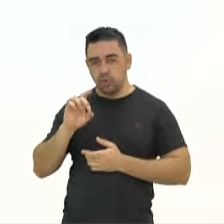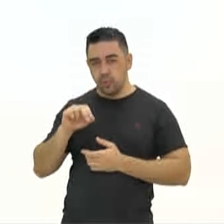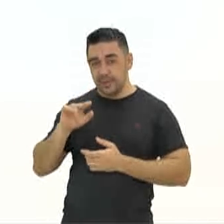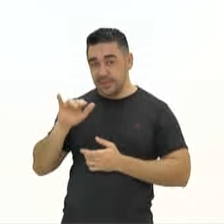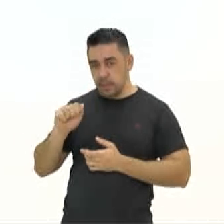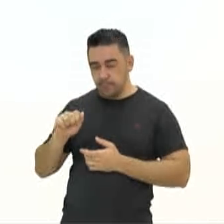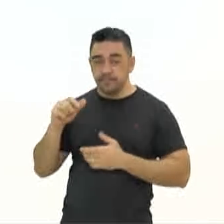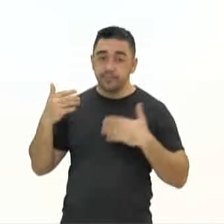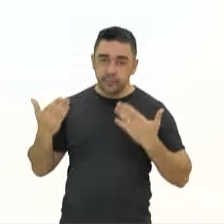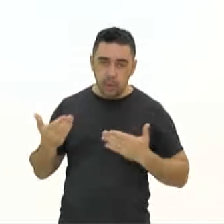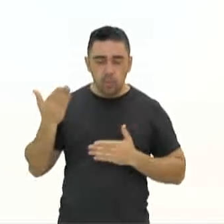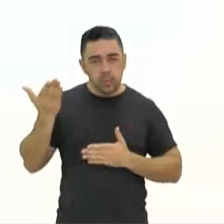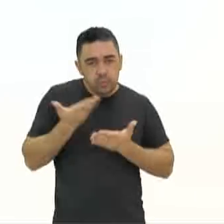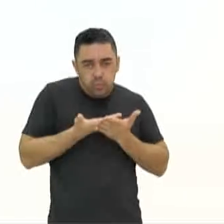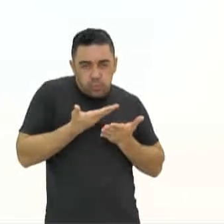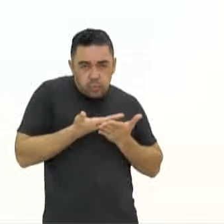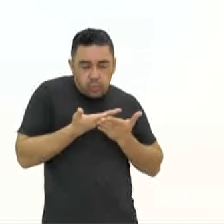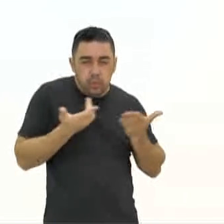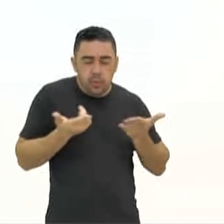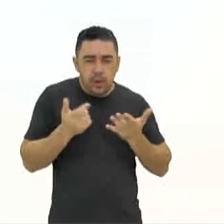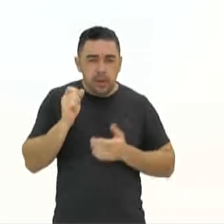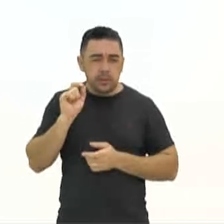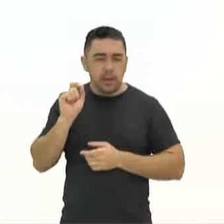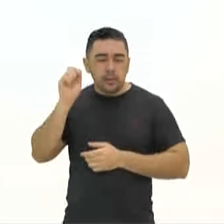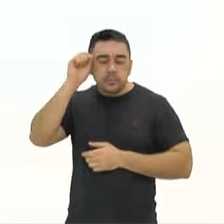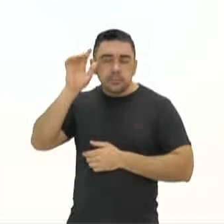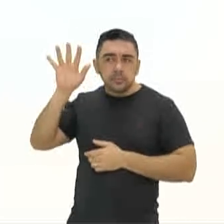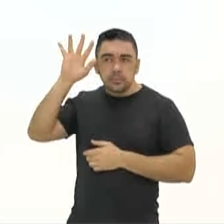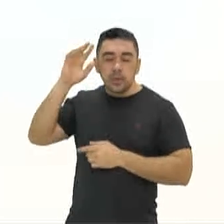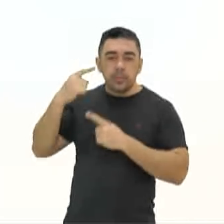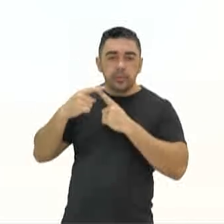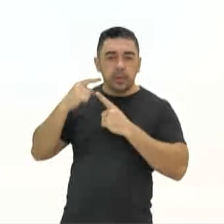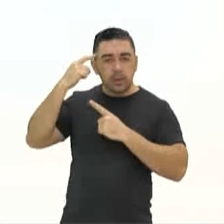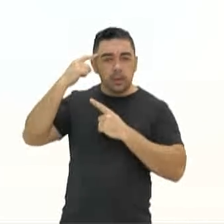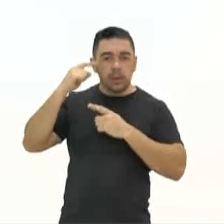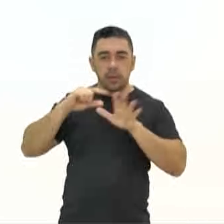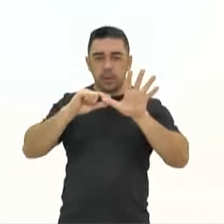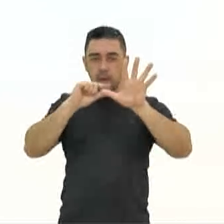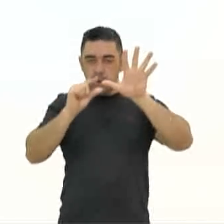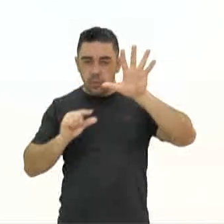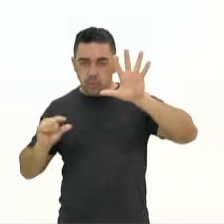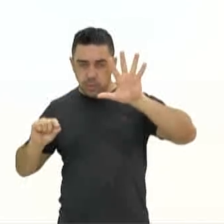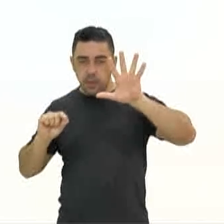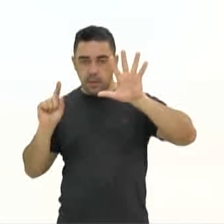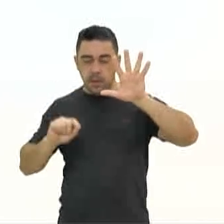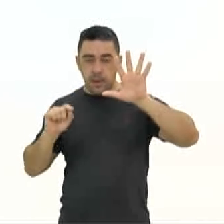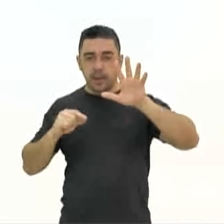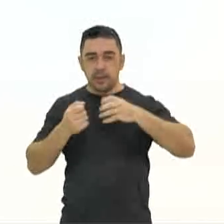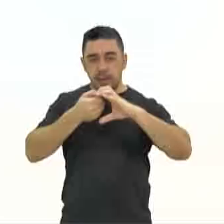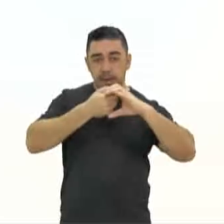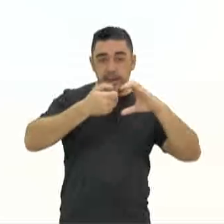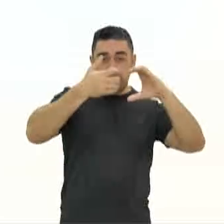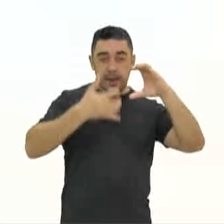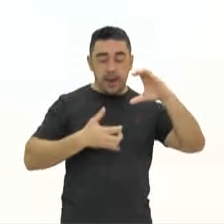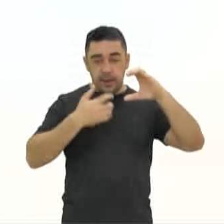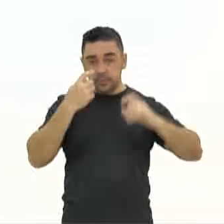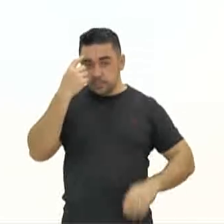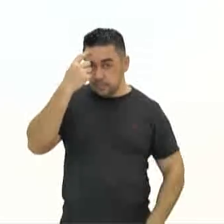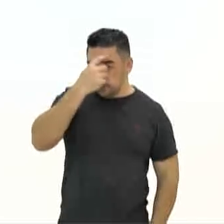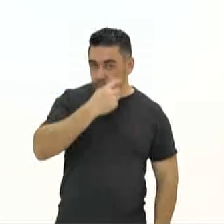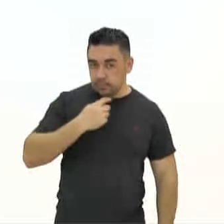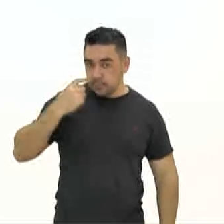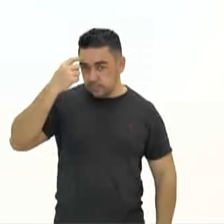E segundo um estudo recente, as ilusões cômicas surgem porque os neurônios que codificam características de faces humanas também fazem